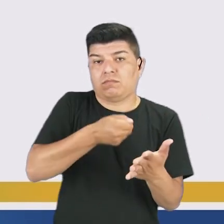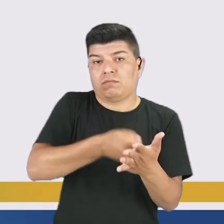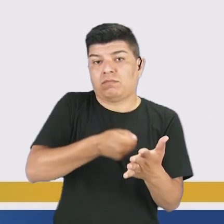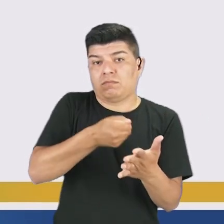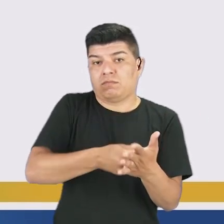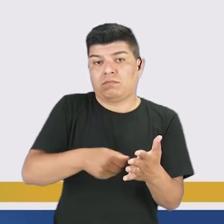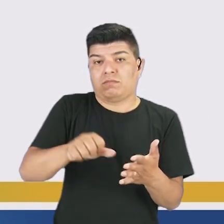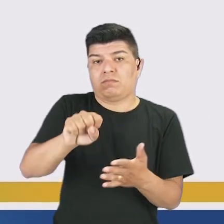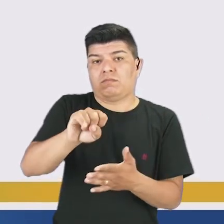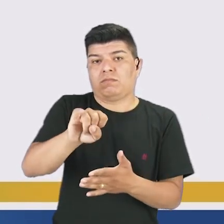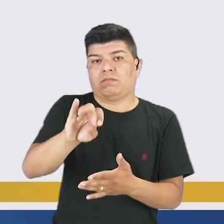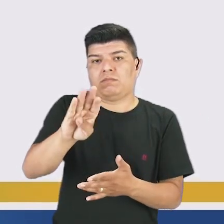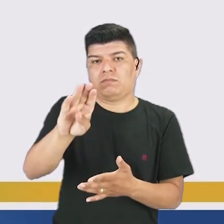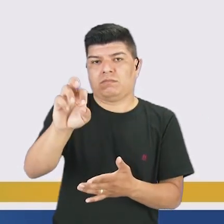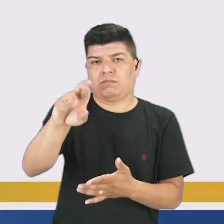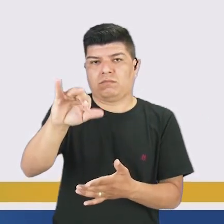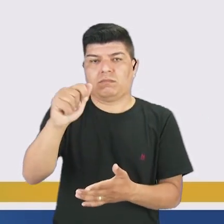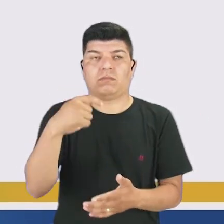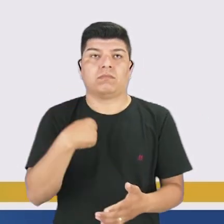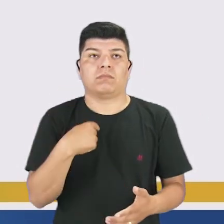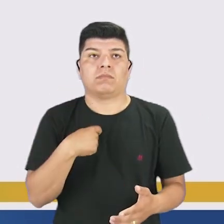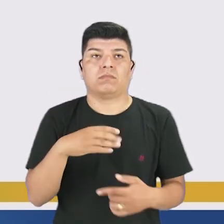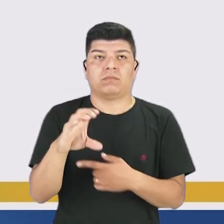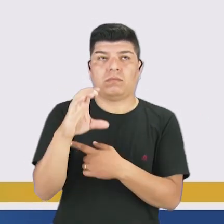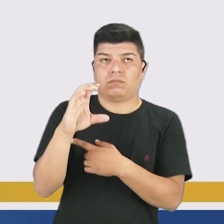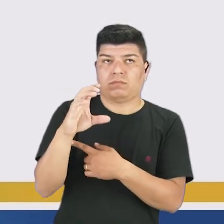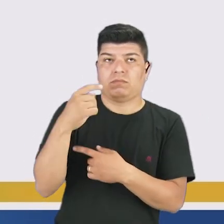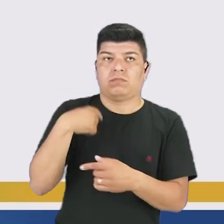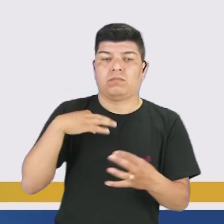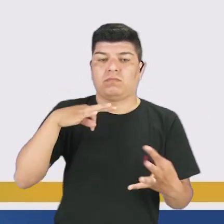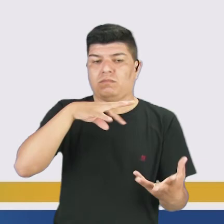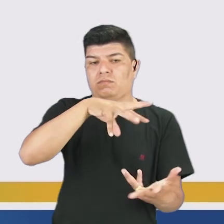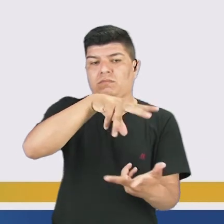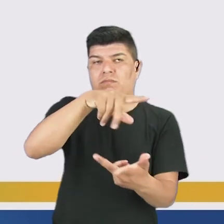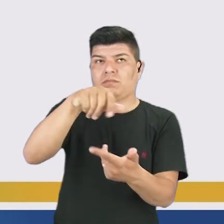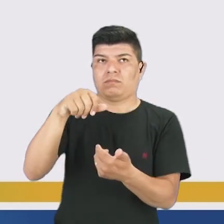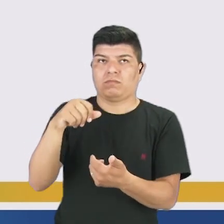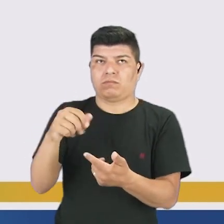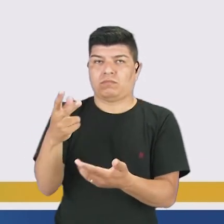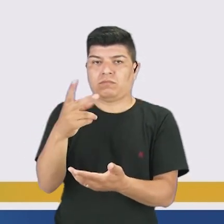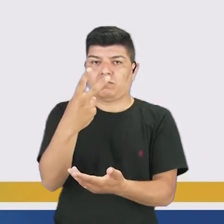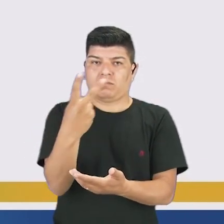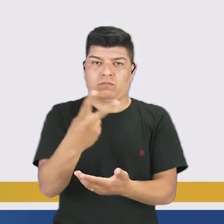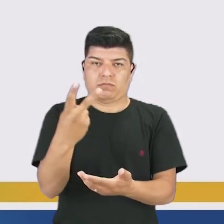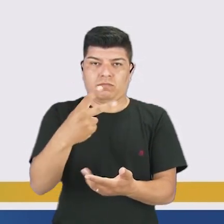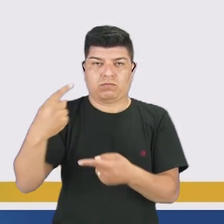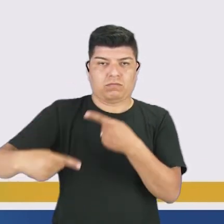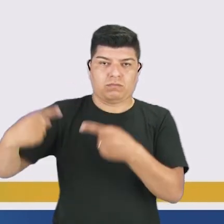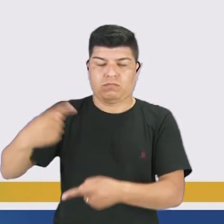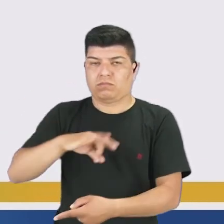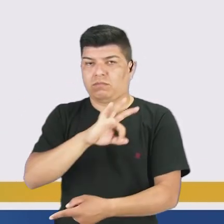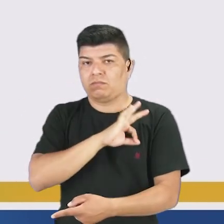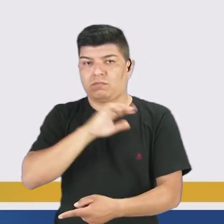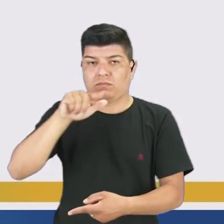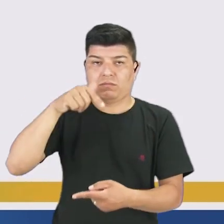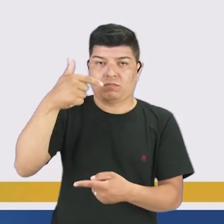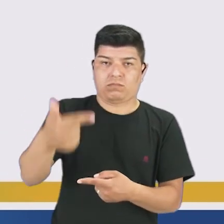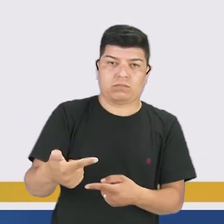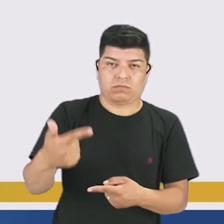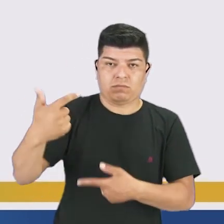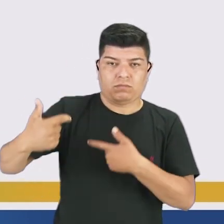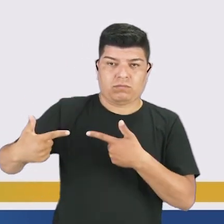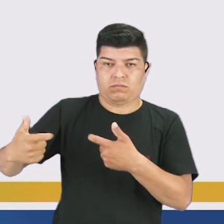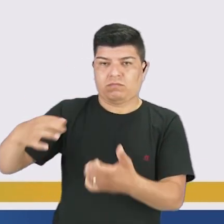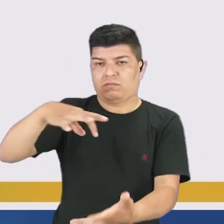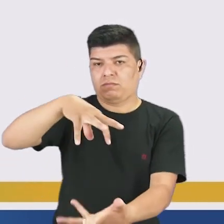da Sibéria. Letra C, polarização do mundo em dois blocos políticos militares após a Segunda